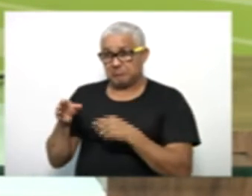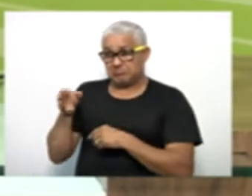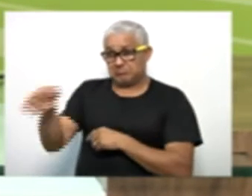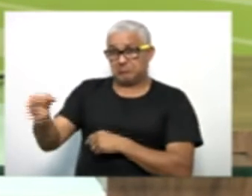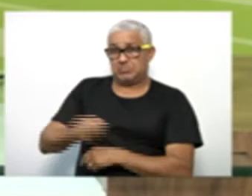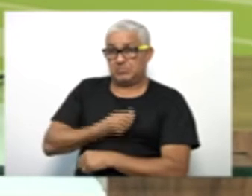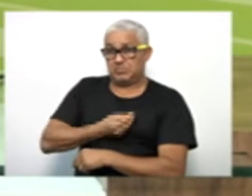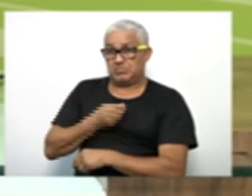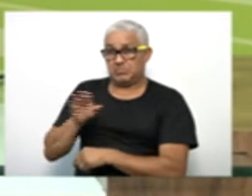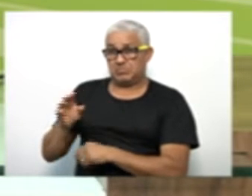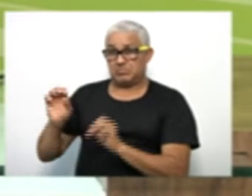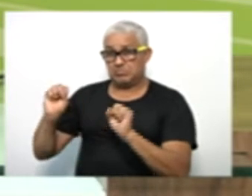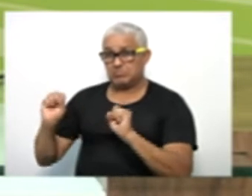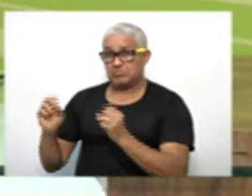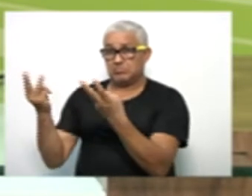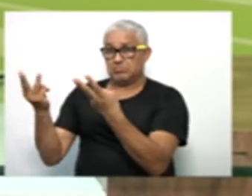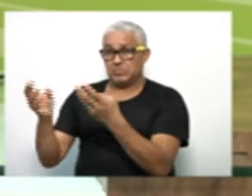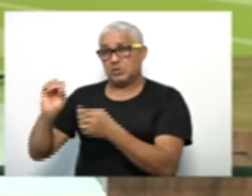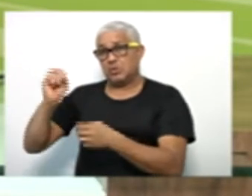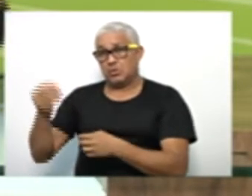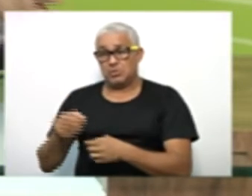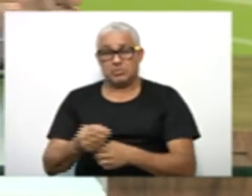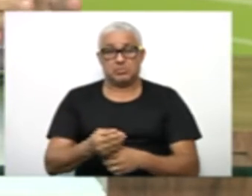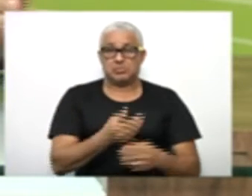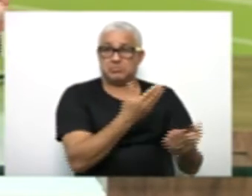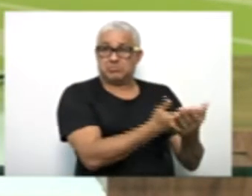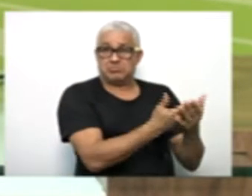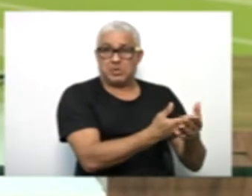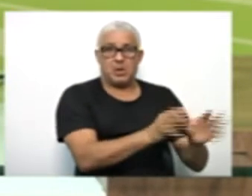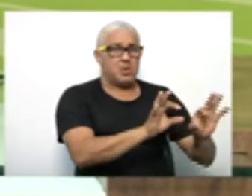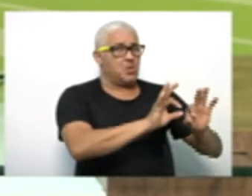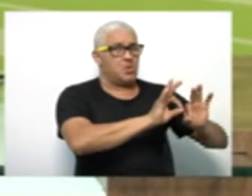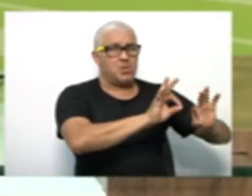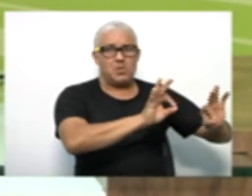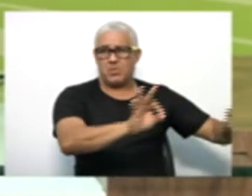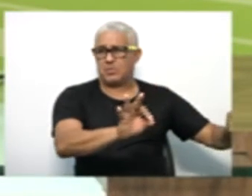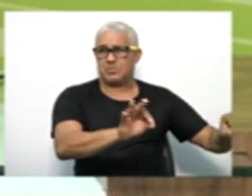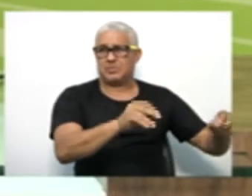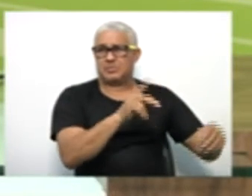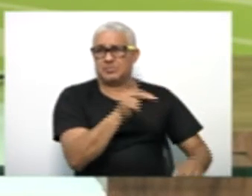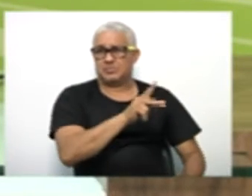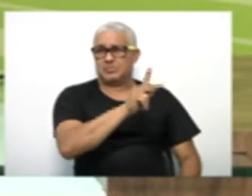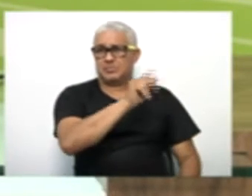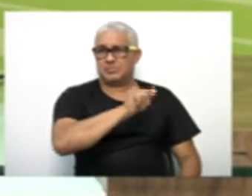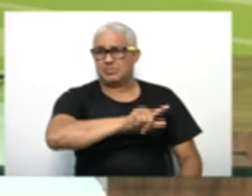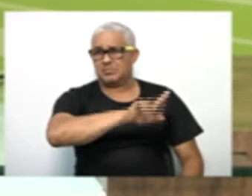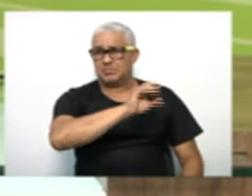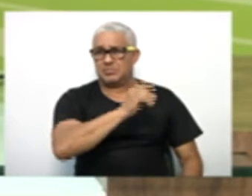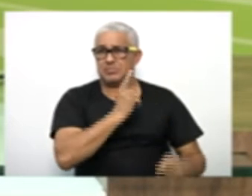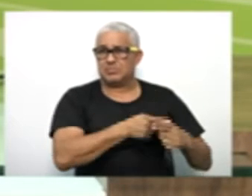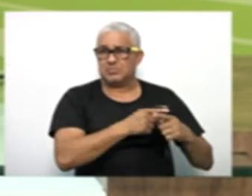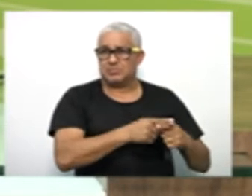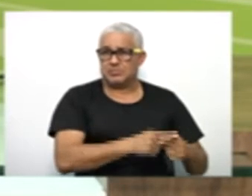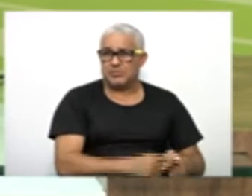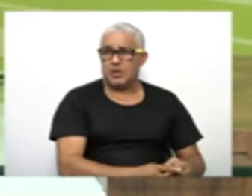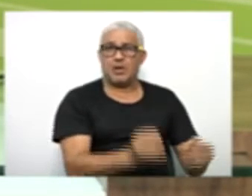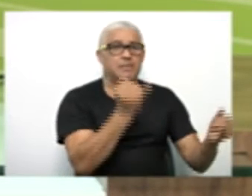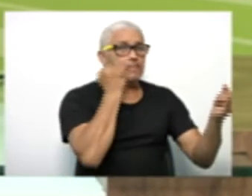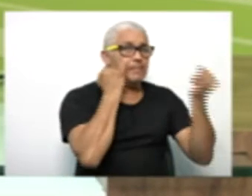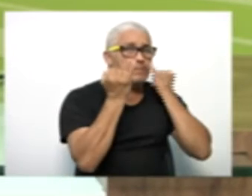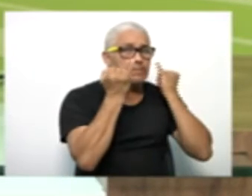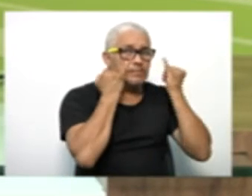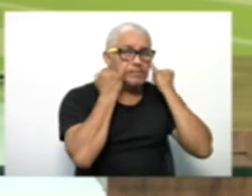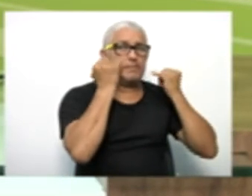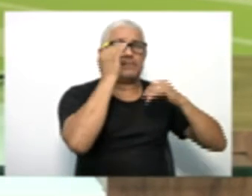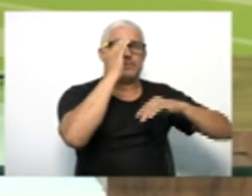ficar no show, ou eu posso ter uma excelente aula com o professor Paulo, para quê? Porque isso vai me dar uma formação, uma capacitação,